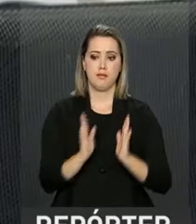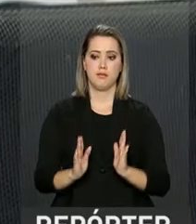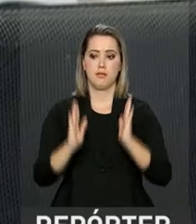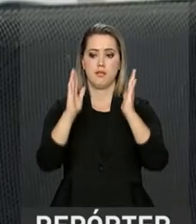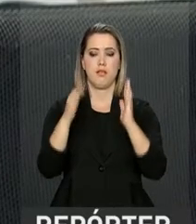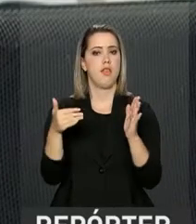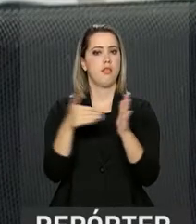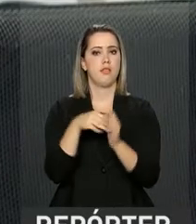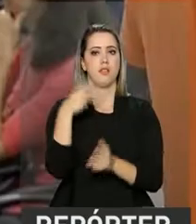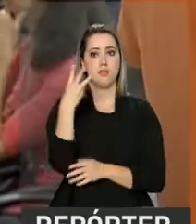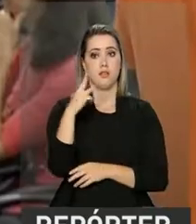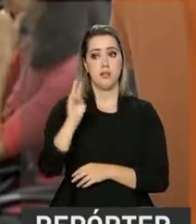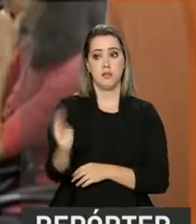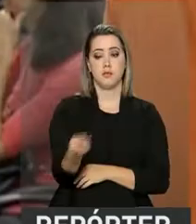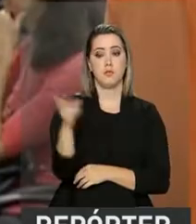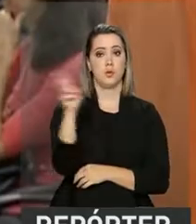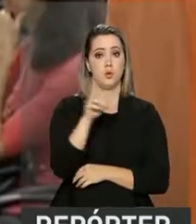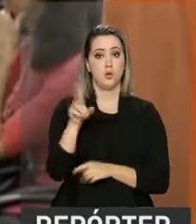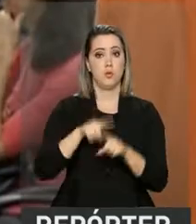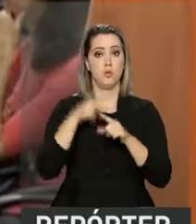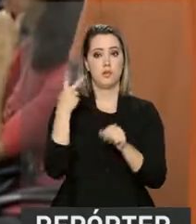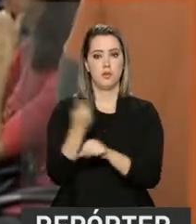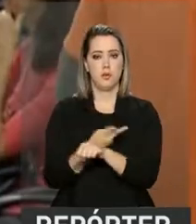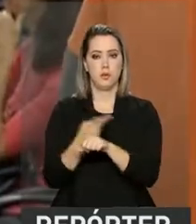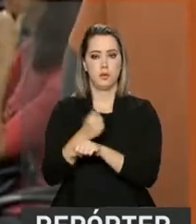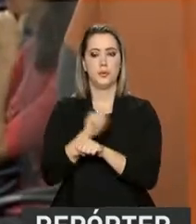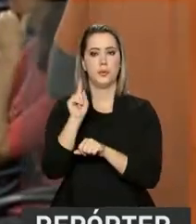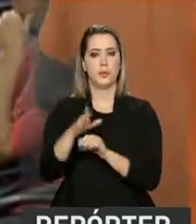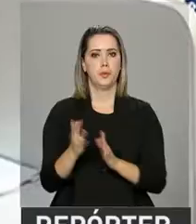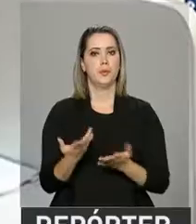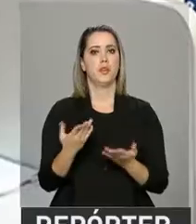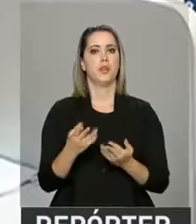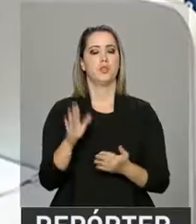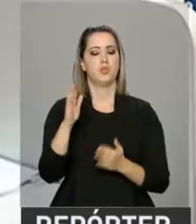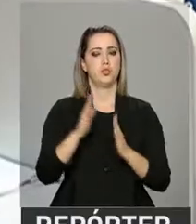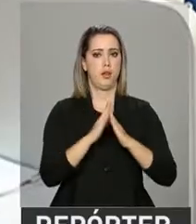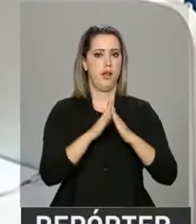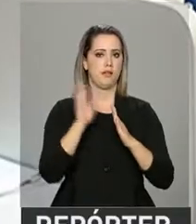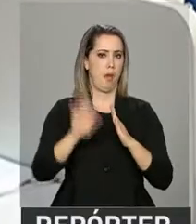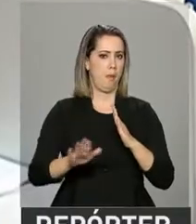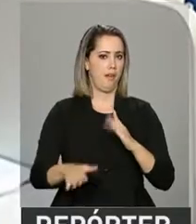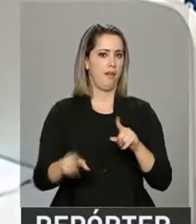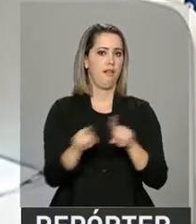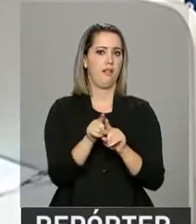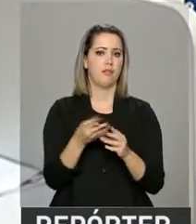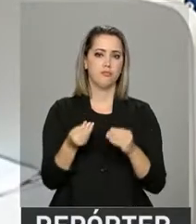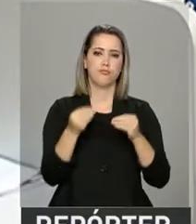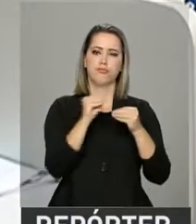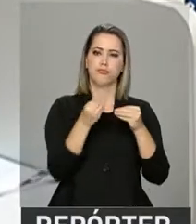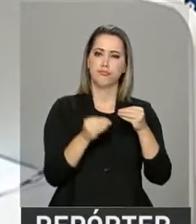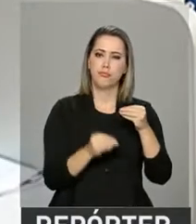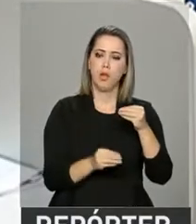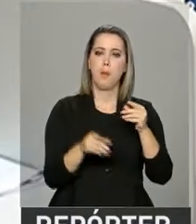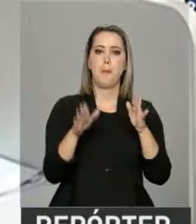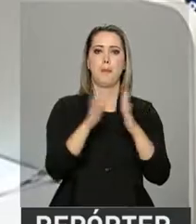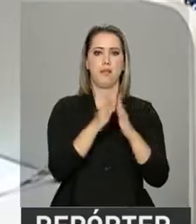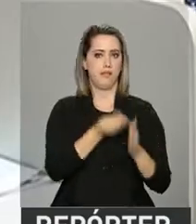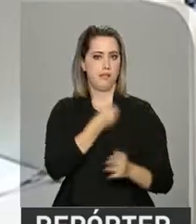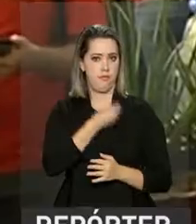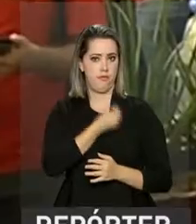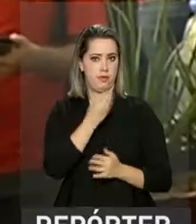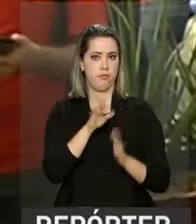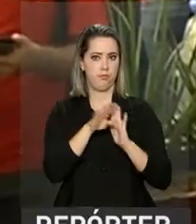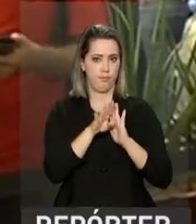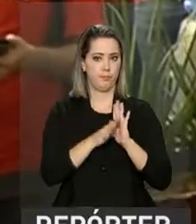3 milhões de reais. Mas a maior procura são por imóveis de baixo custo, aqueles que se encaixam nas condições do programa Minha Casa Minha